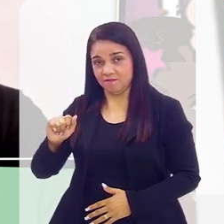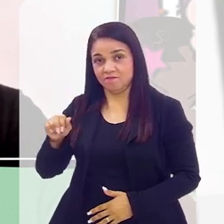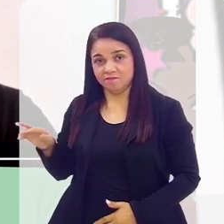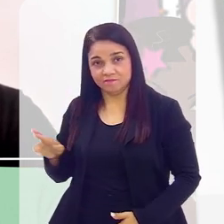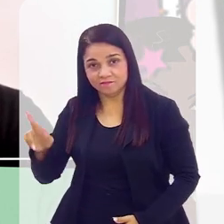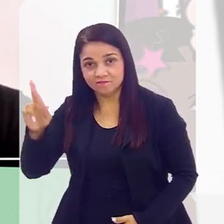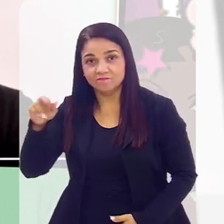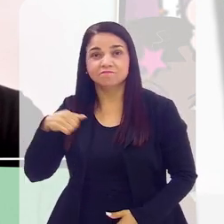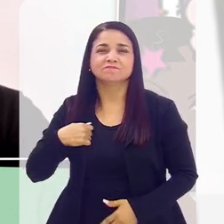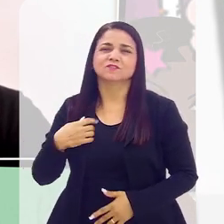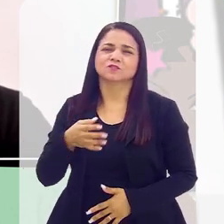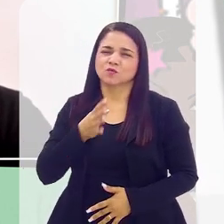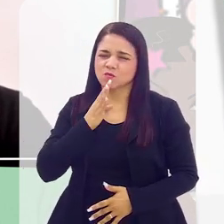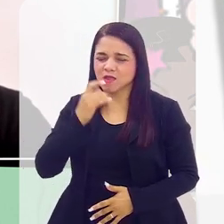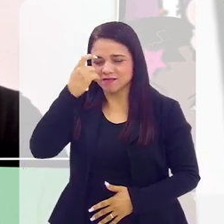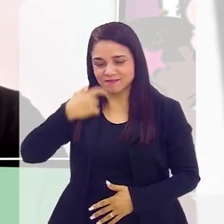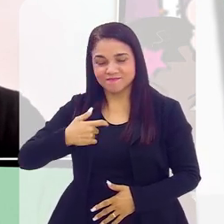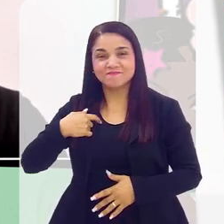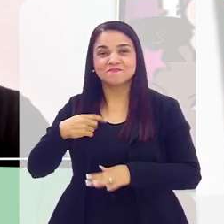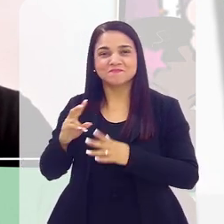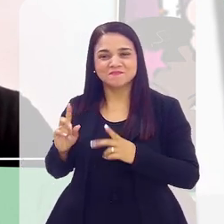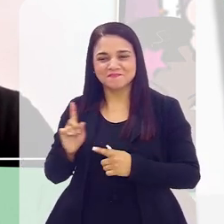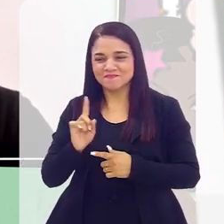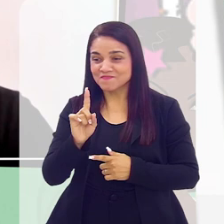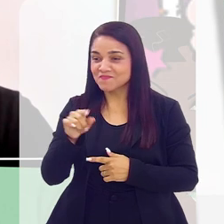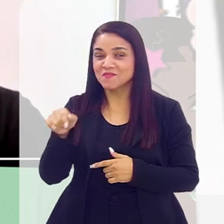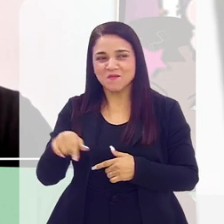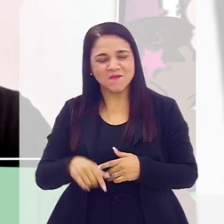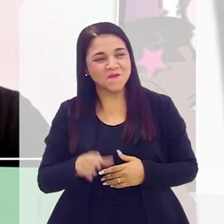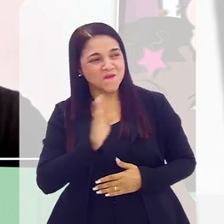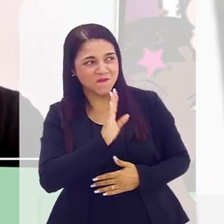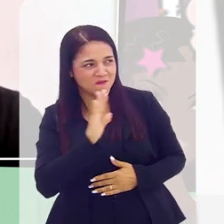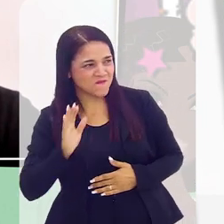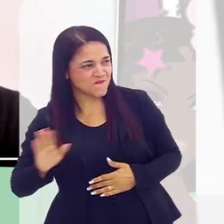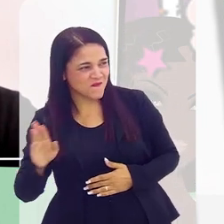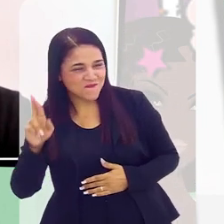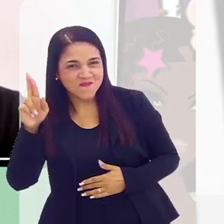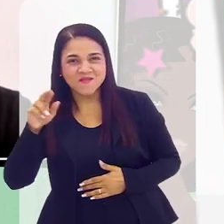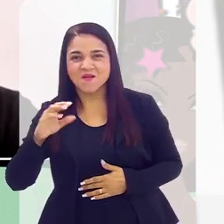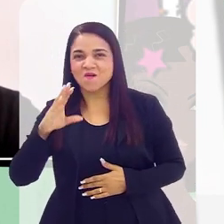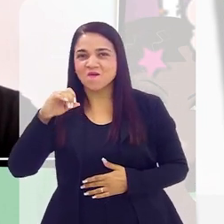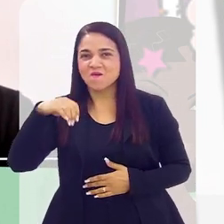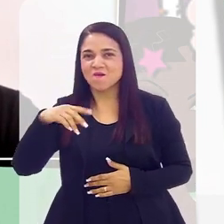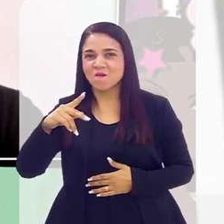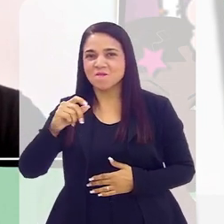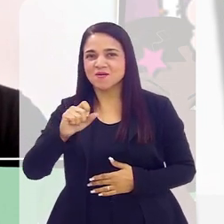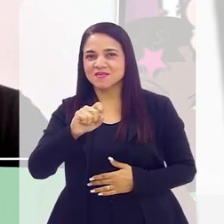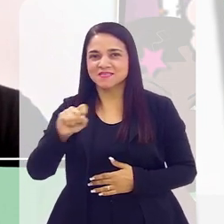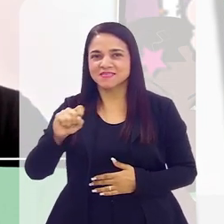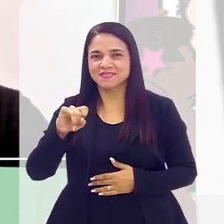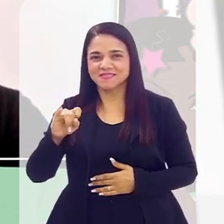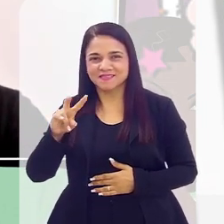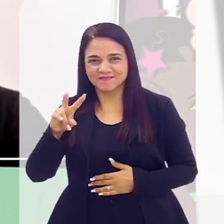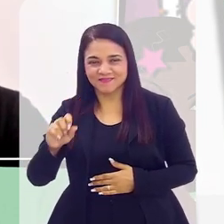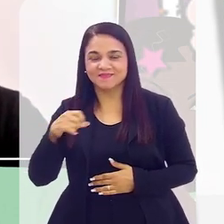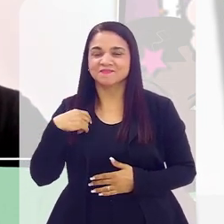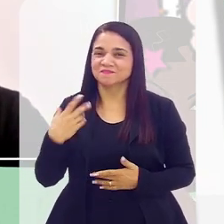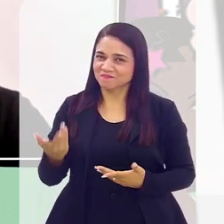na Rocinha, já todo mundo conhece. Quando a gente passa, fala: "Oi, favela compassiva, oi, compassiva." É desse